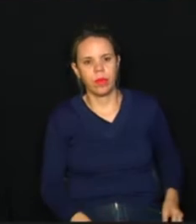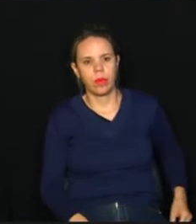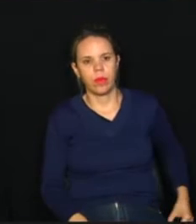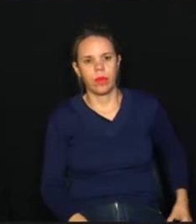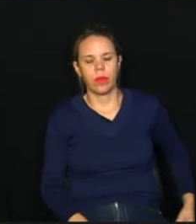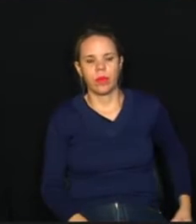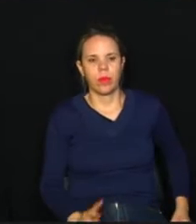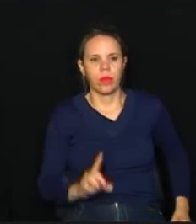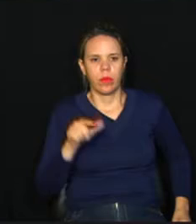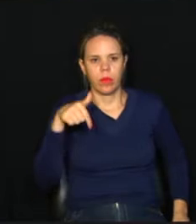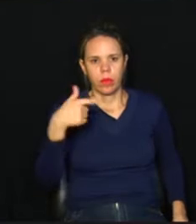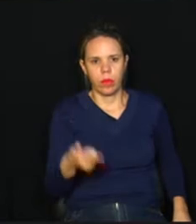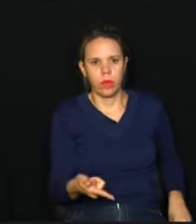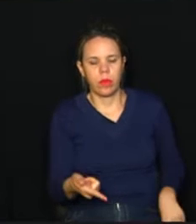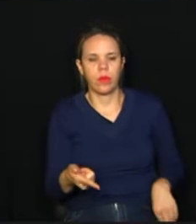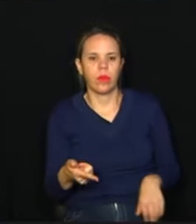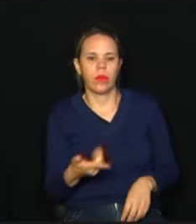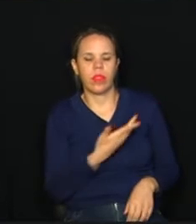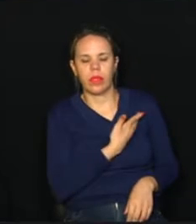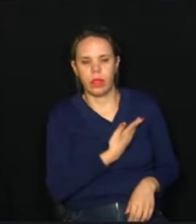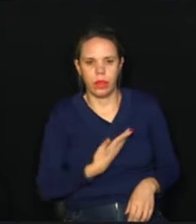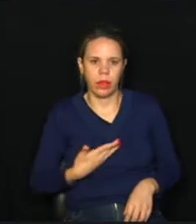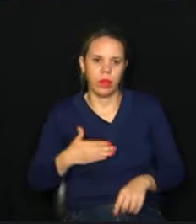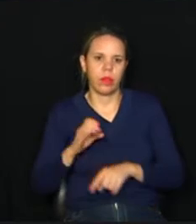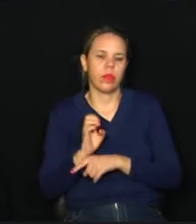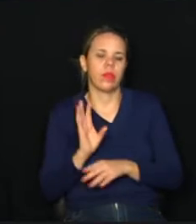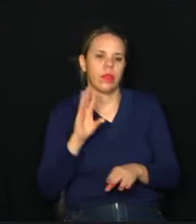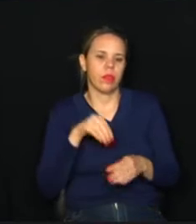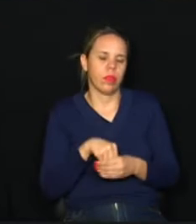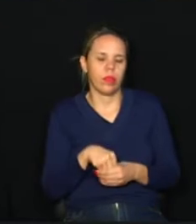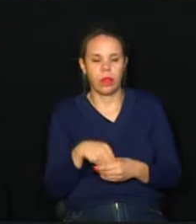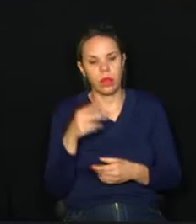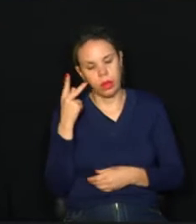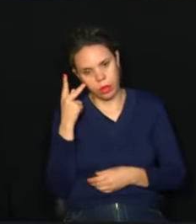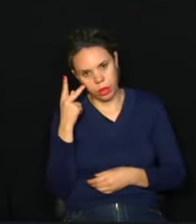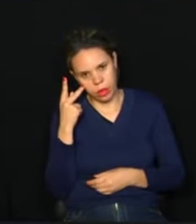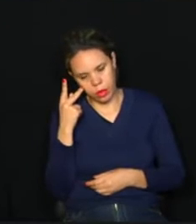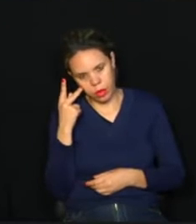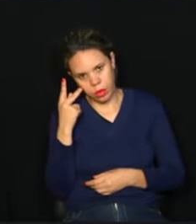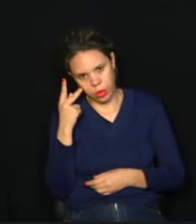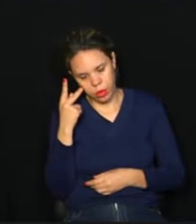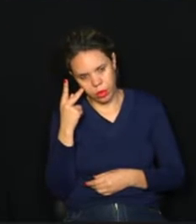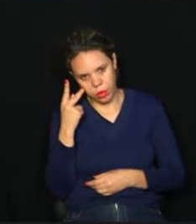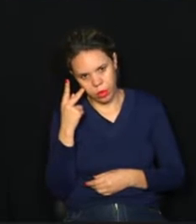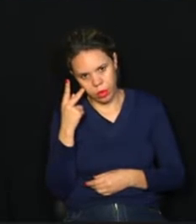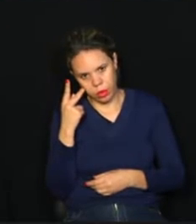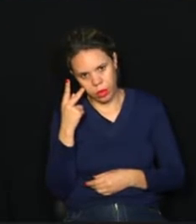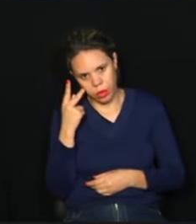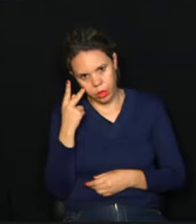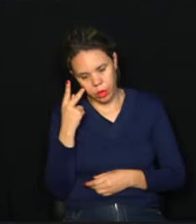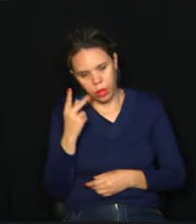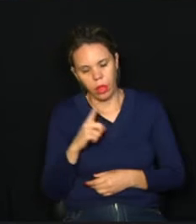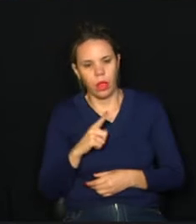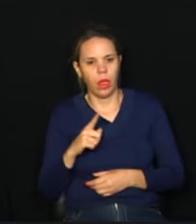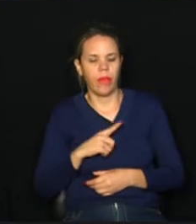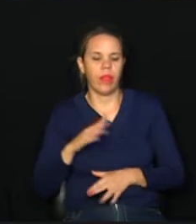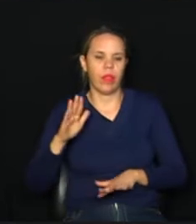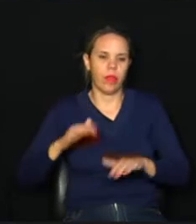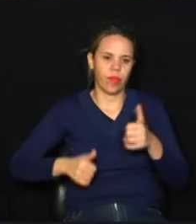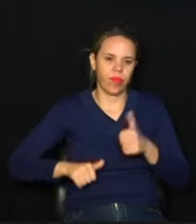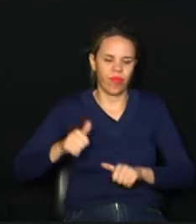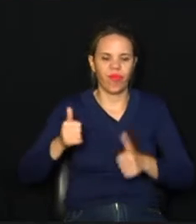e depois passou para o Estado. Dentro do Estado de São Paulo, então, ele teve altos e baixos durante a